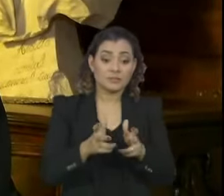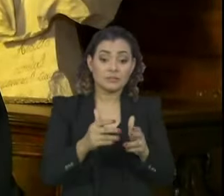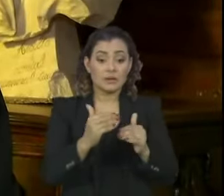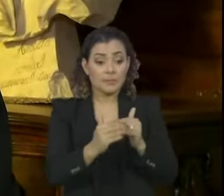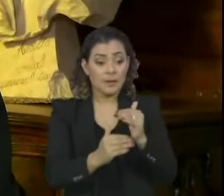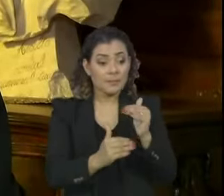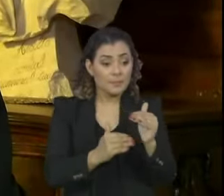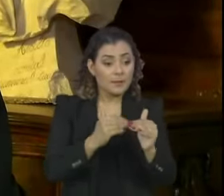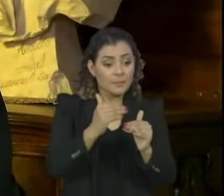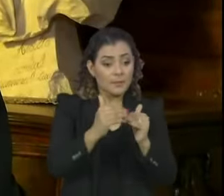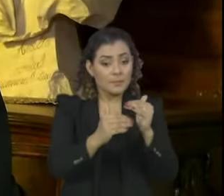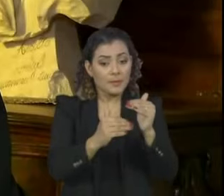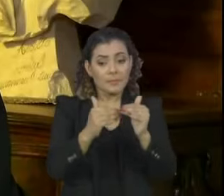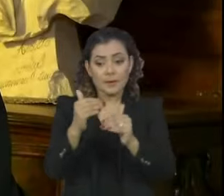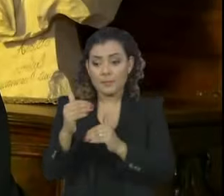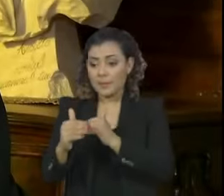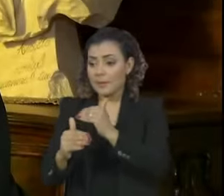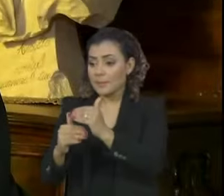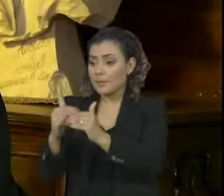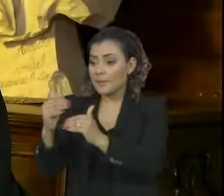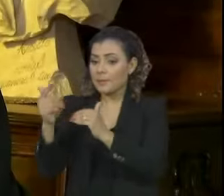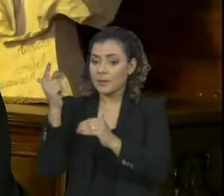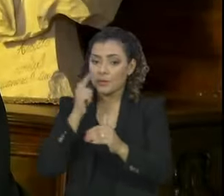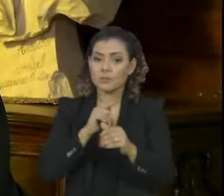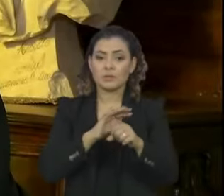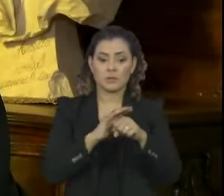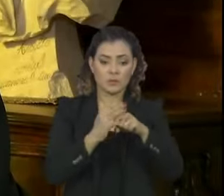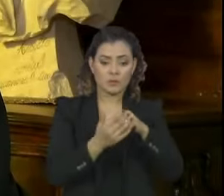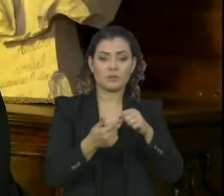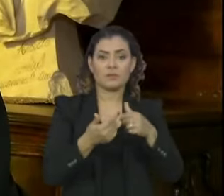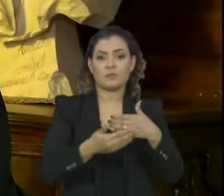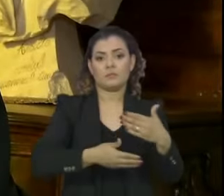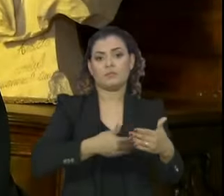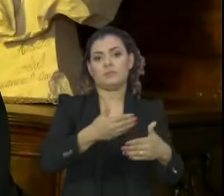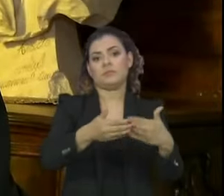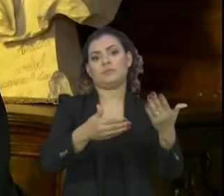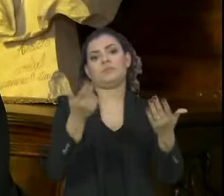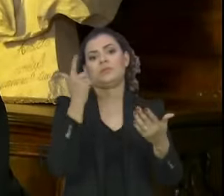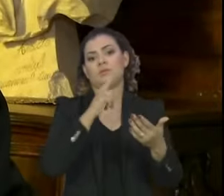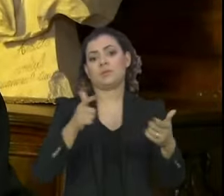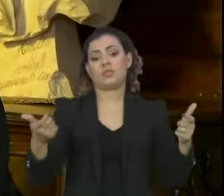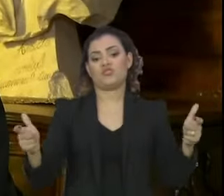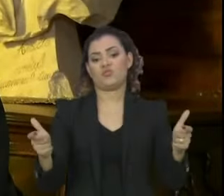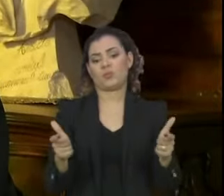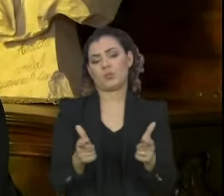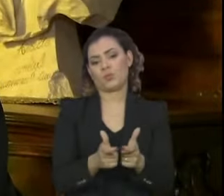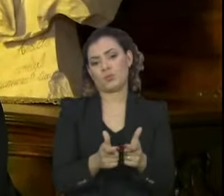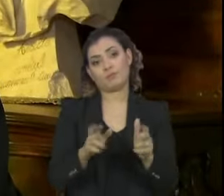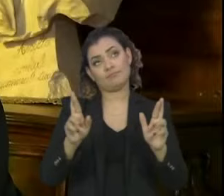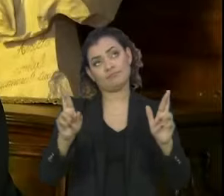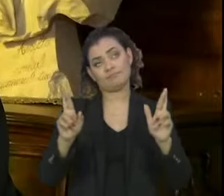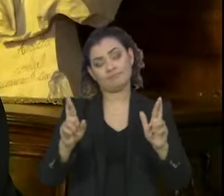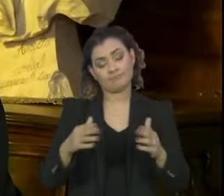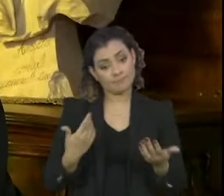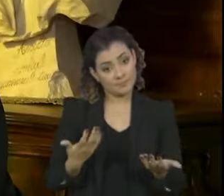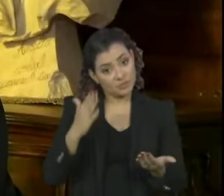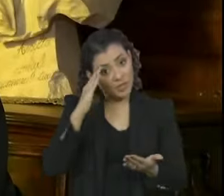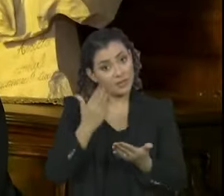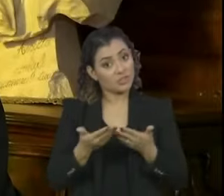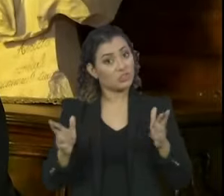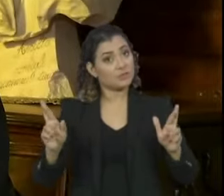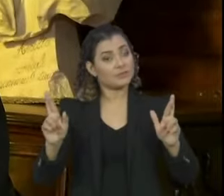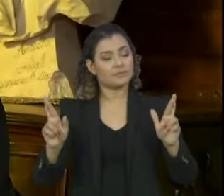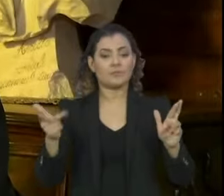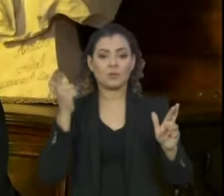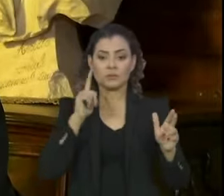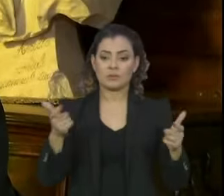avançando a pandemia Vá à frente vai retrocedendo vai diminuindo o seu impulso e vai